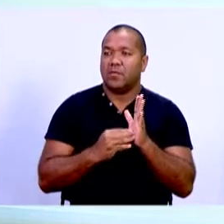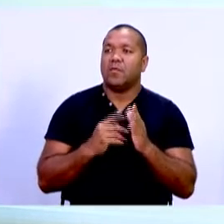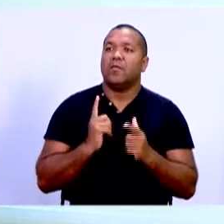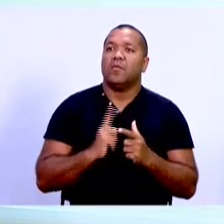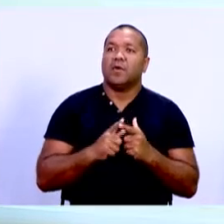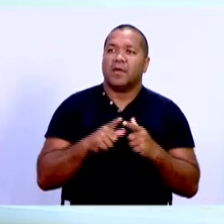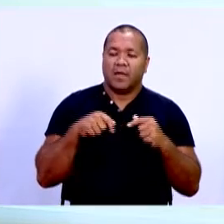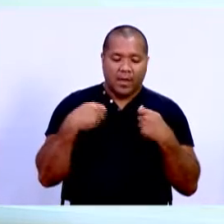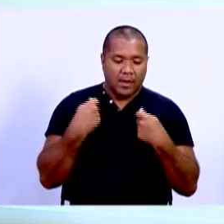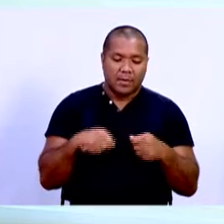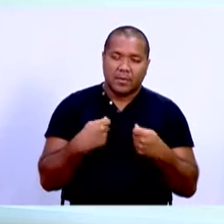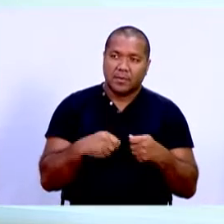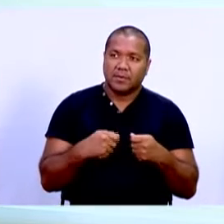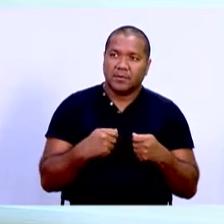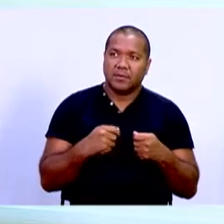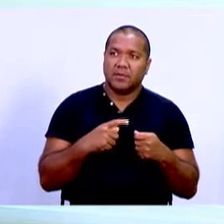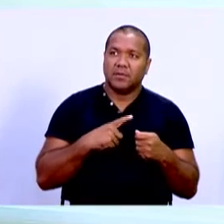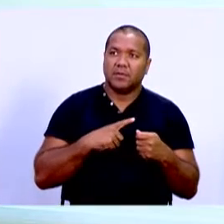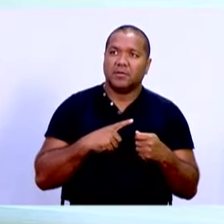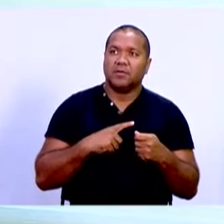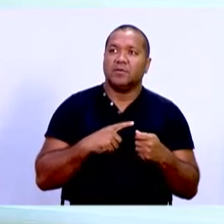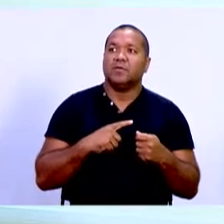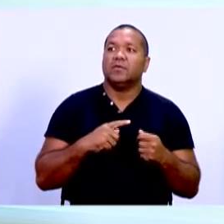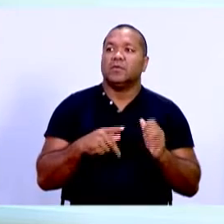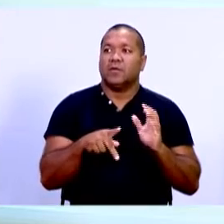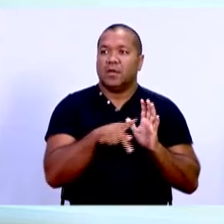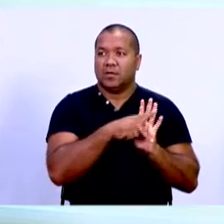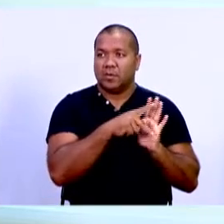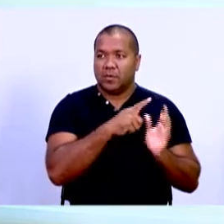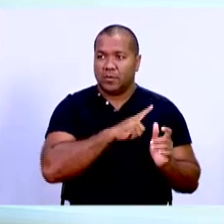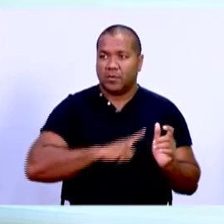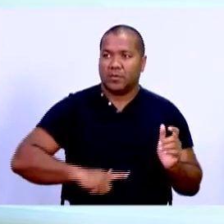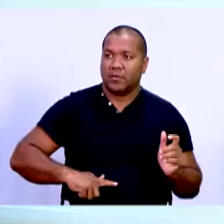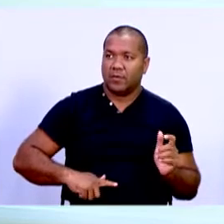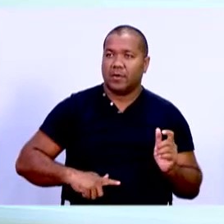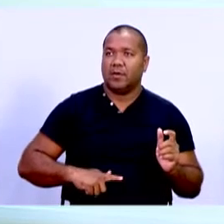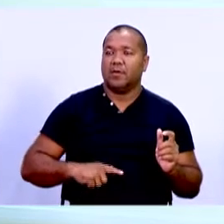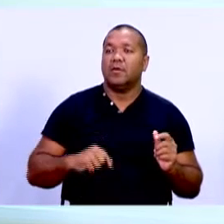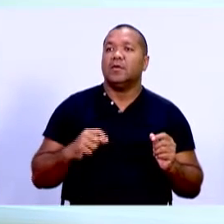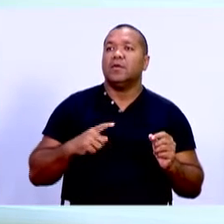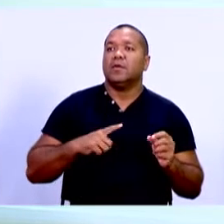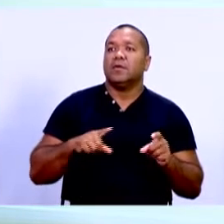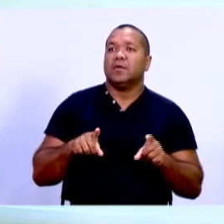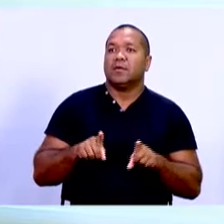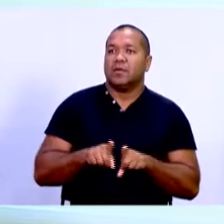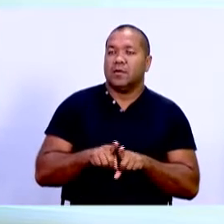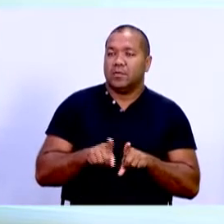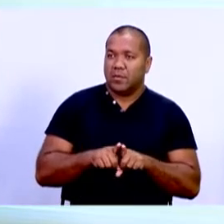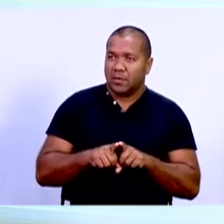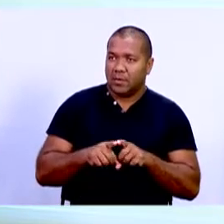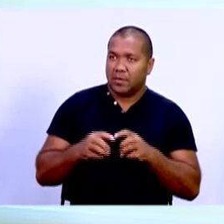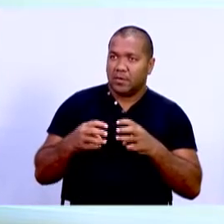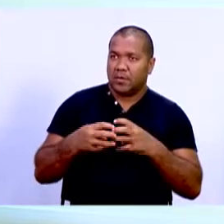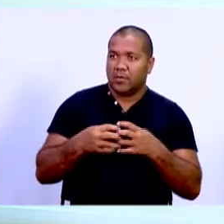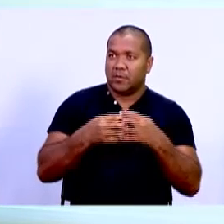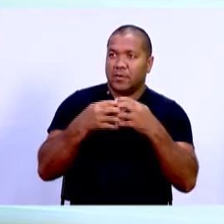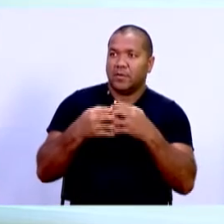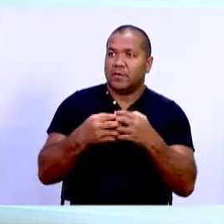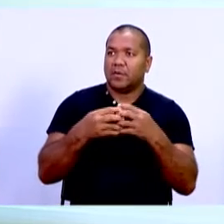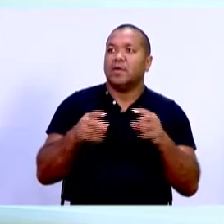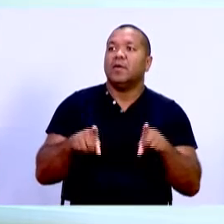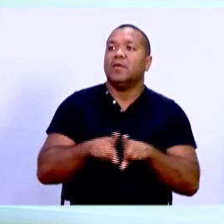uma necessidade institucional do governo, então o Instituto Federal também segue essa mesma